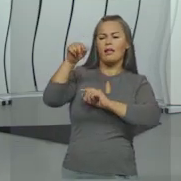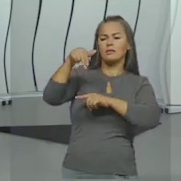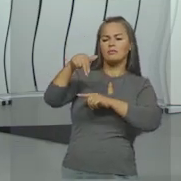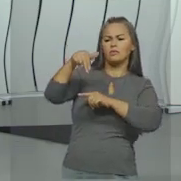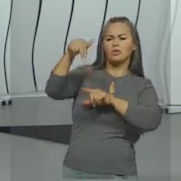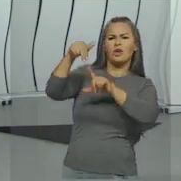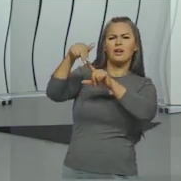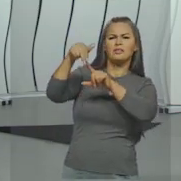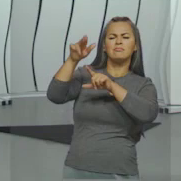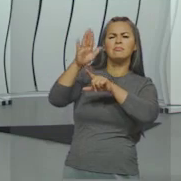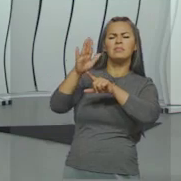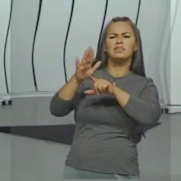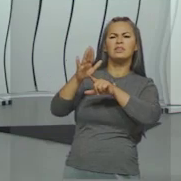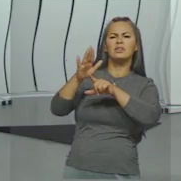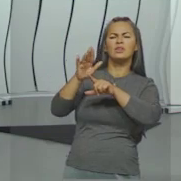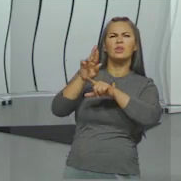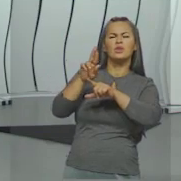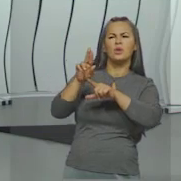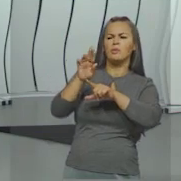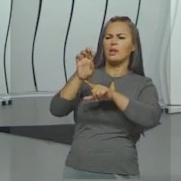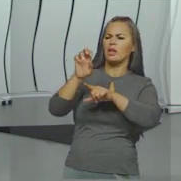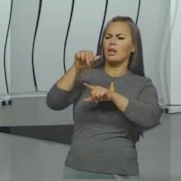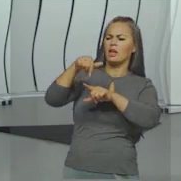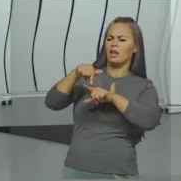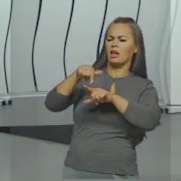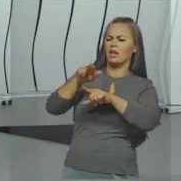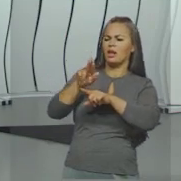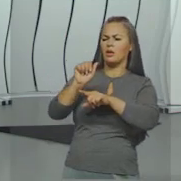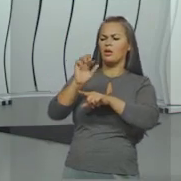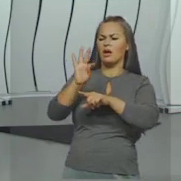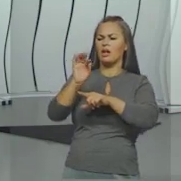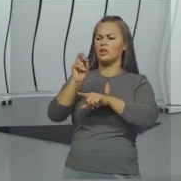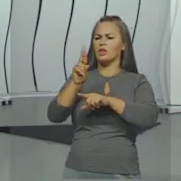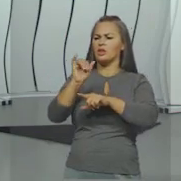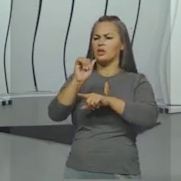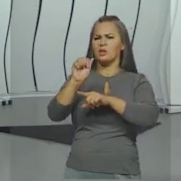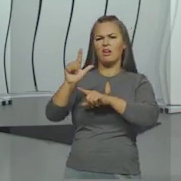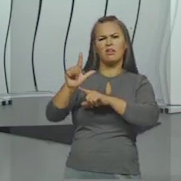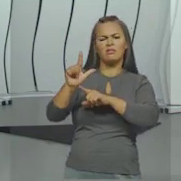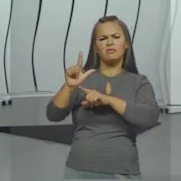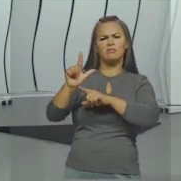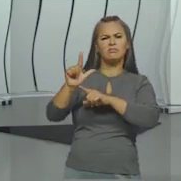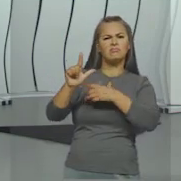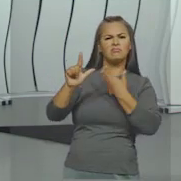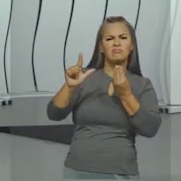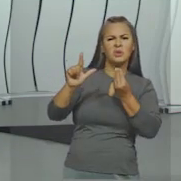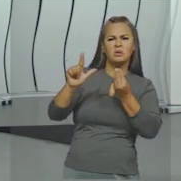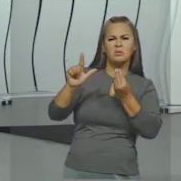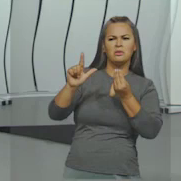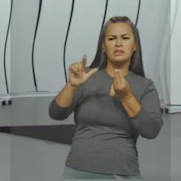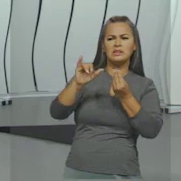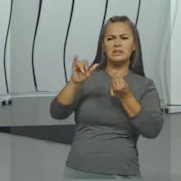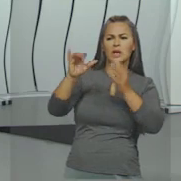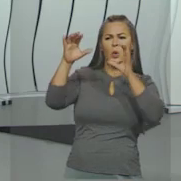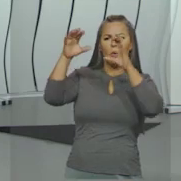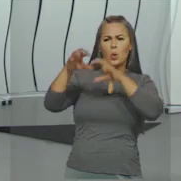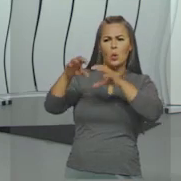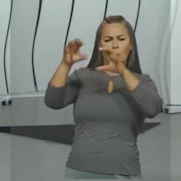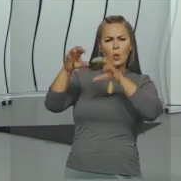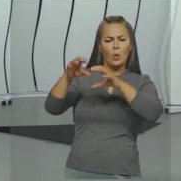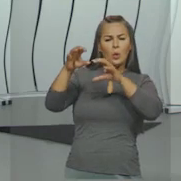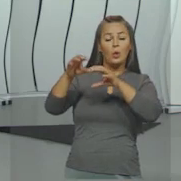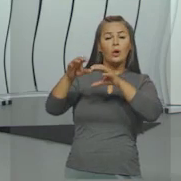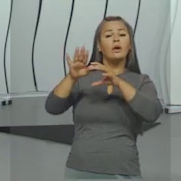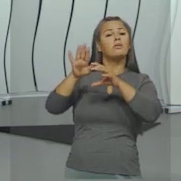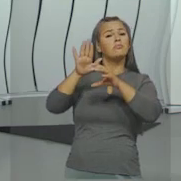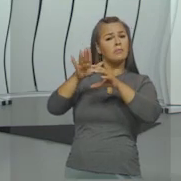Ah, mas equatorial, tropical, mas está chovendo. Está chovendo, mas é clima tropical. E clima tropical equatorial, inclusive, chove muito, só faz